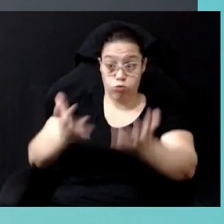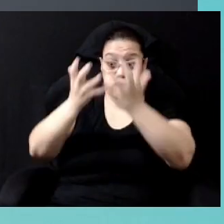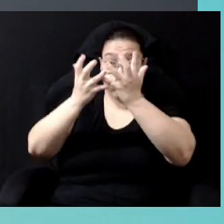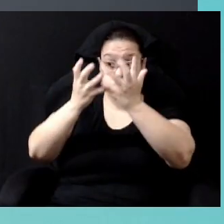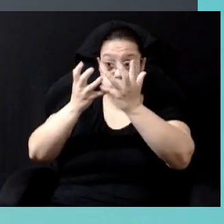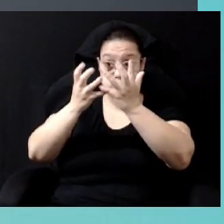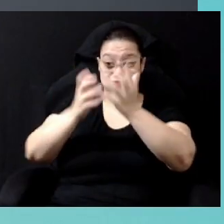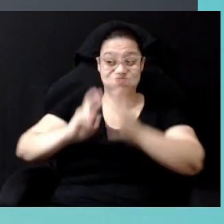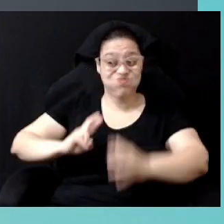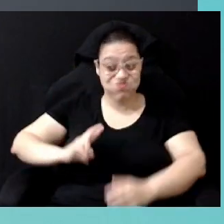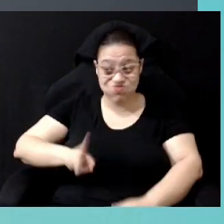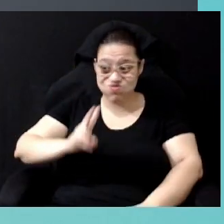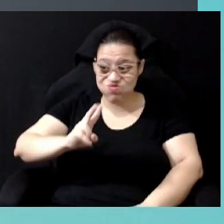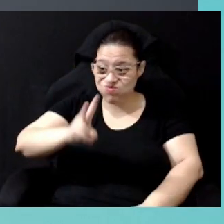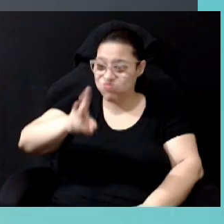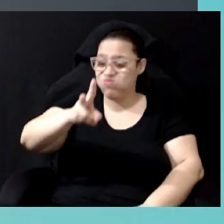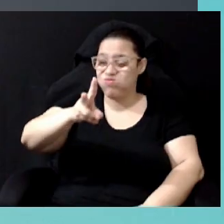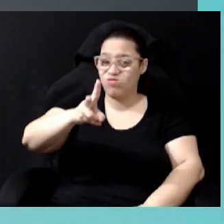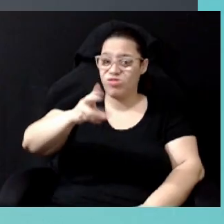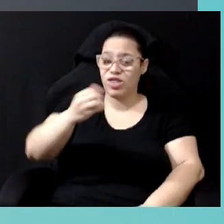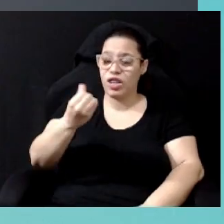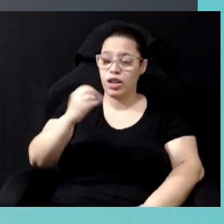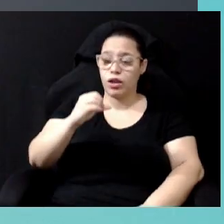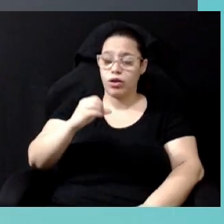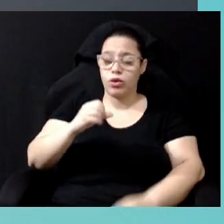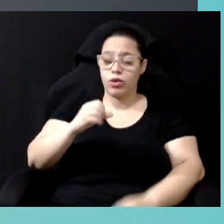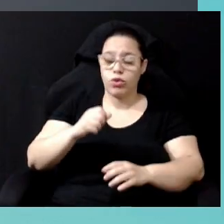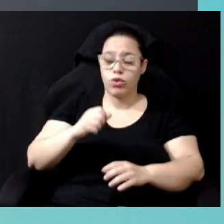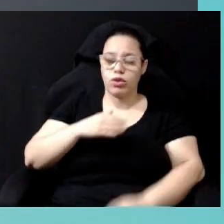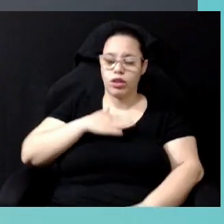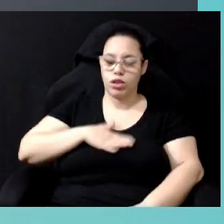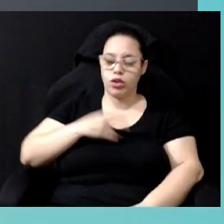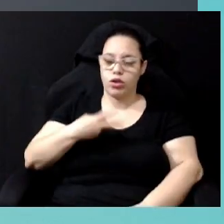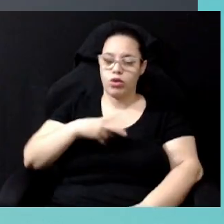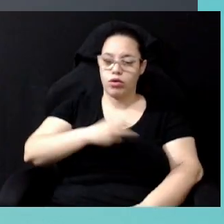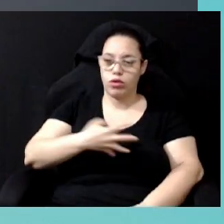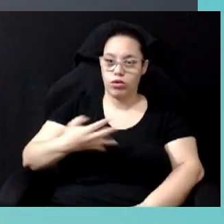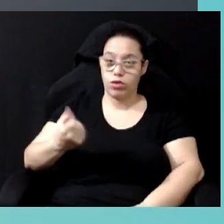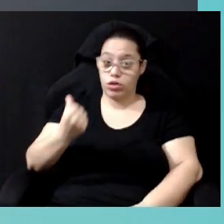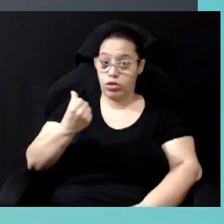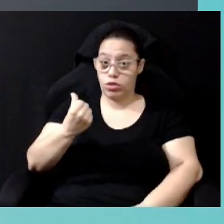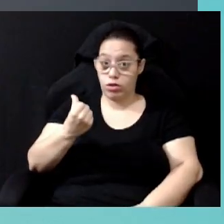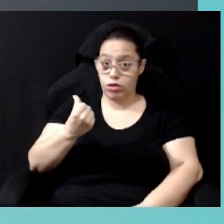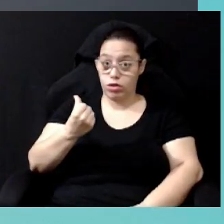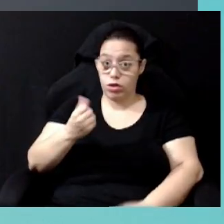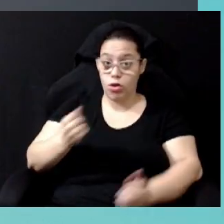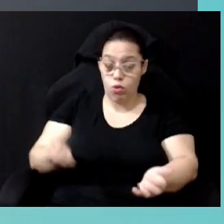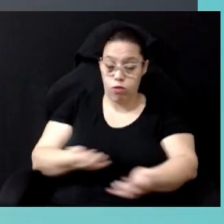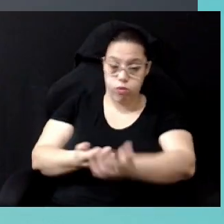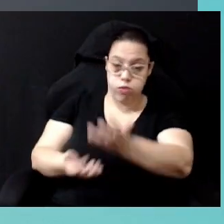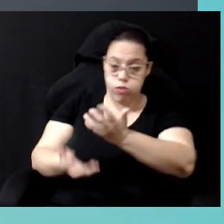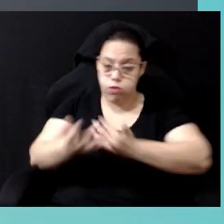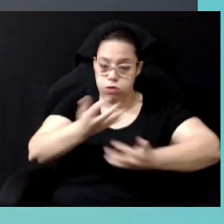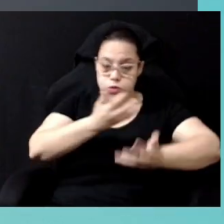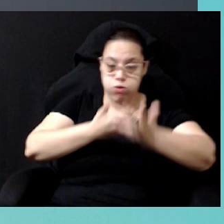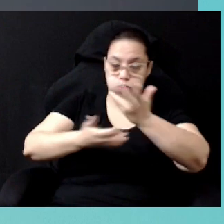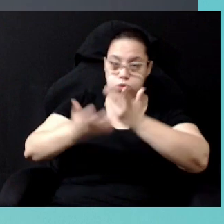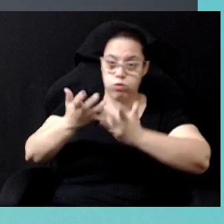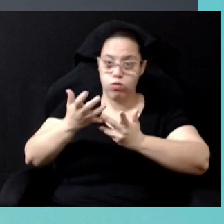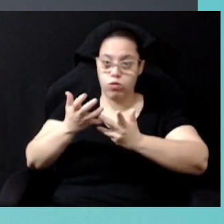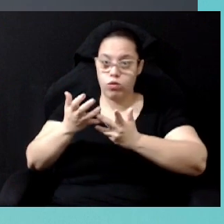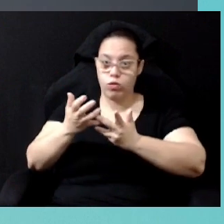com atividade vulcânica constante. Em 16 de agosto de 2024, 6 vulcões estavam em